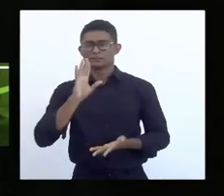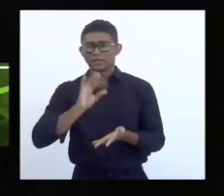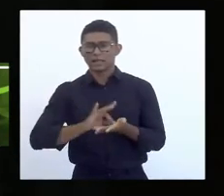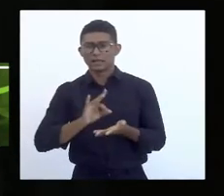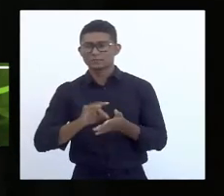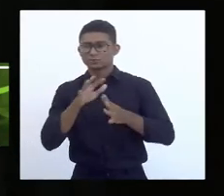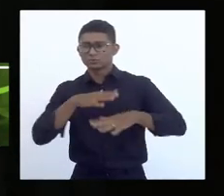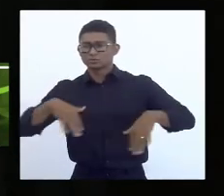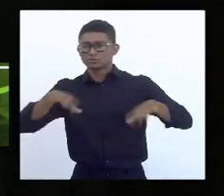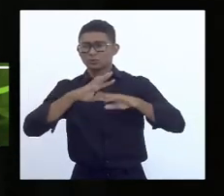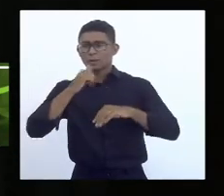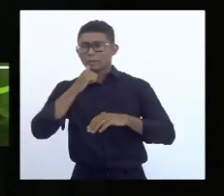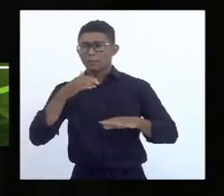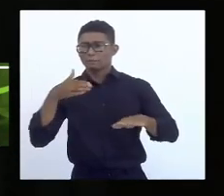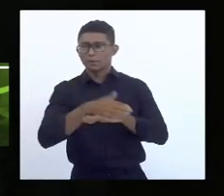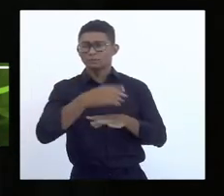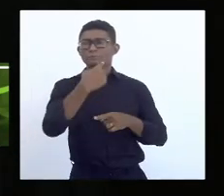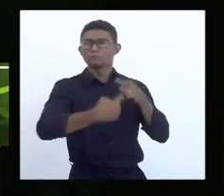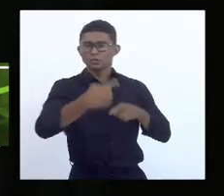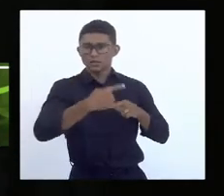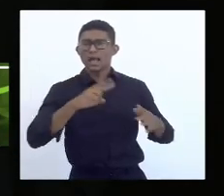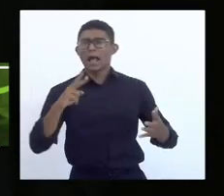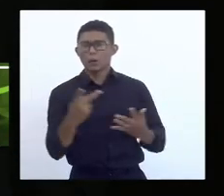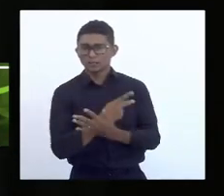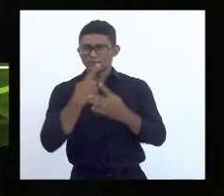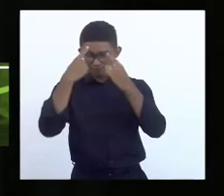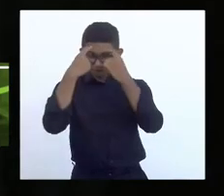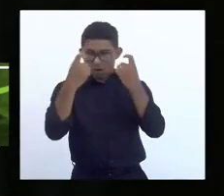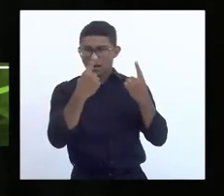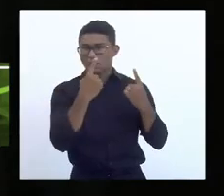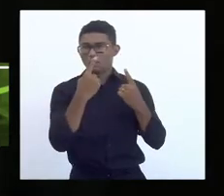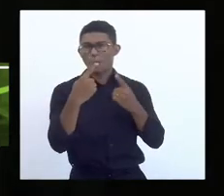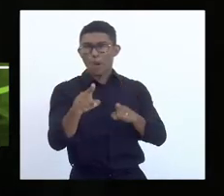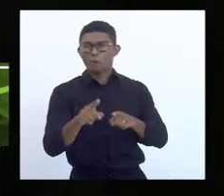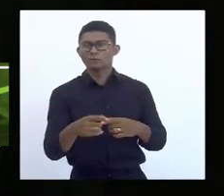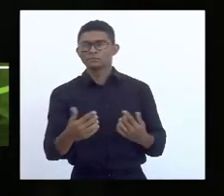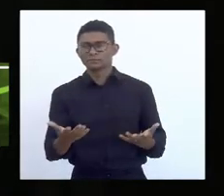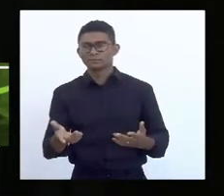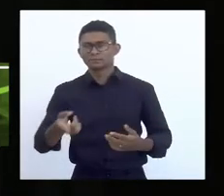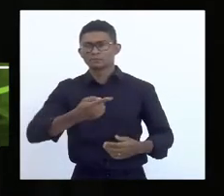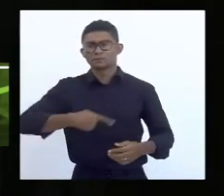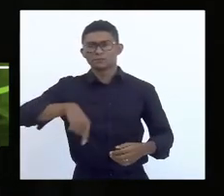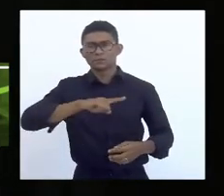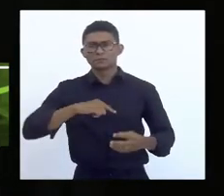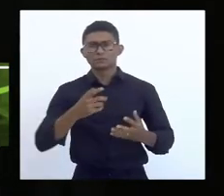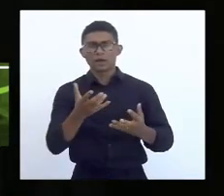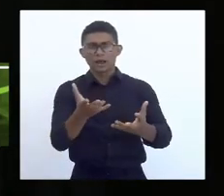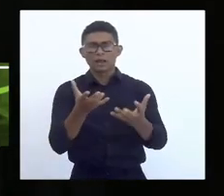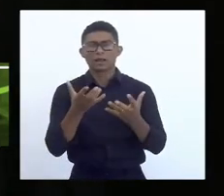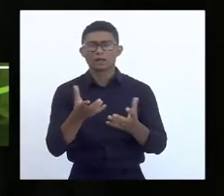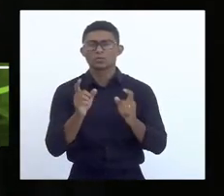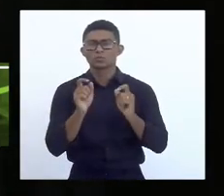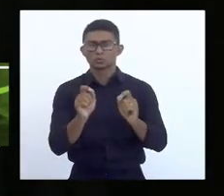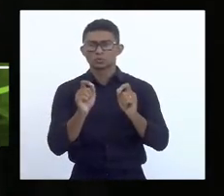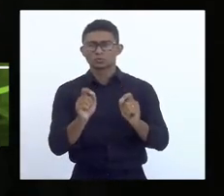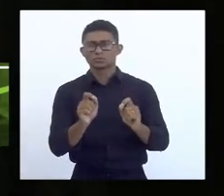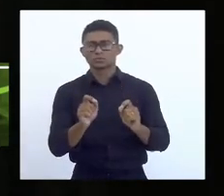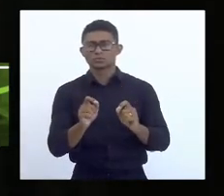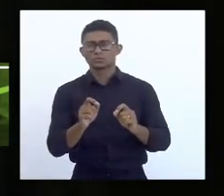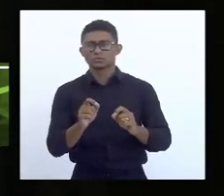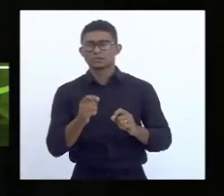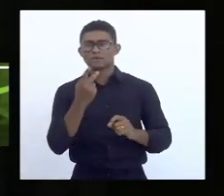Janeiro, no Brasil, essa onda de violência. Queremos trazer aqui a importância de se